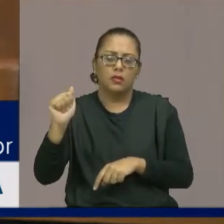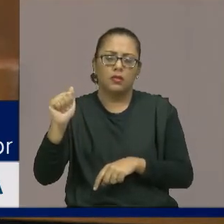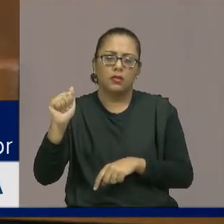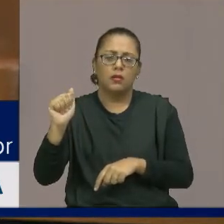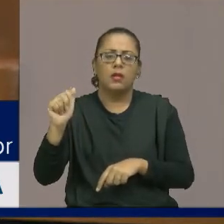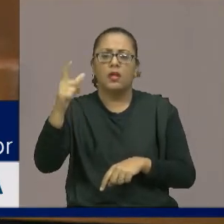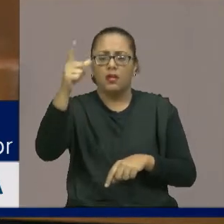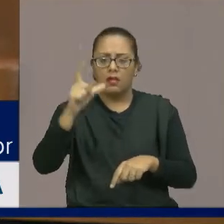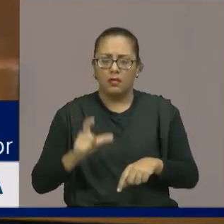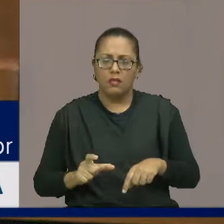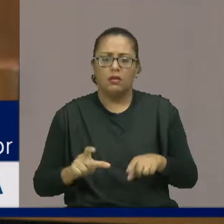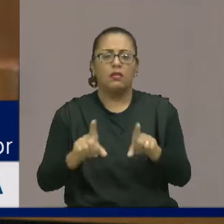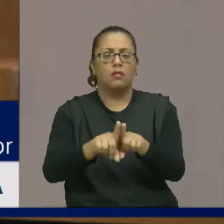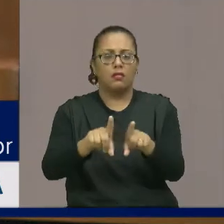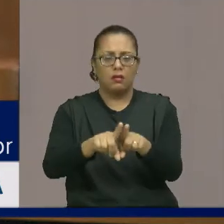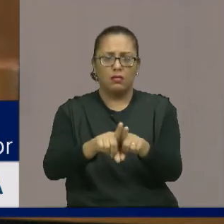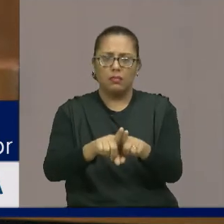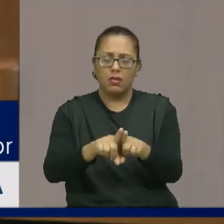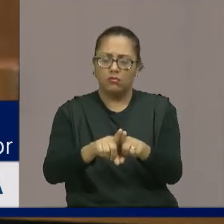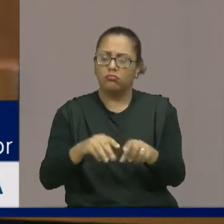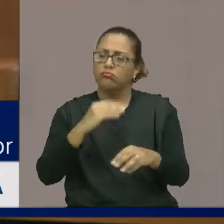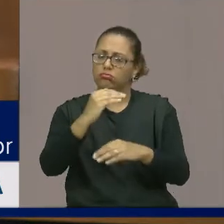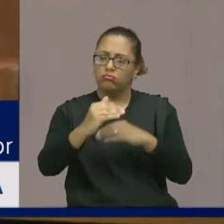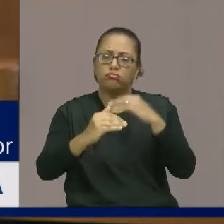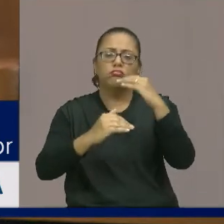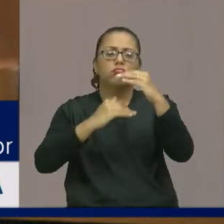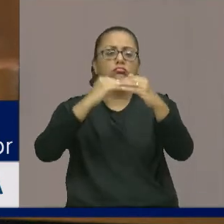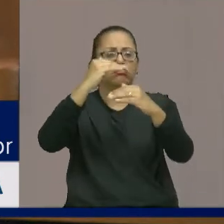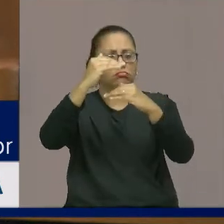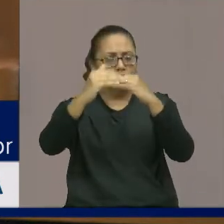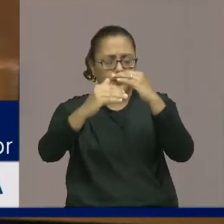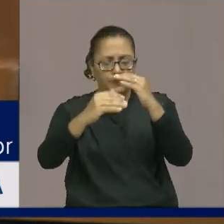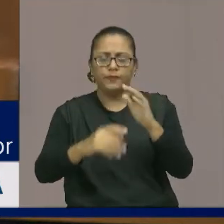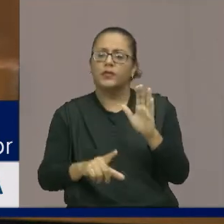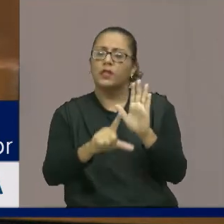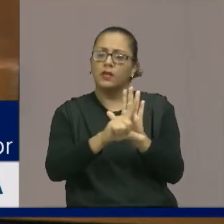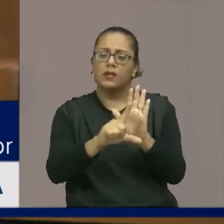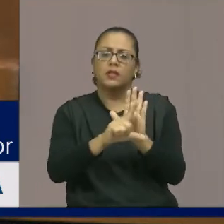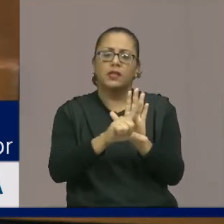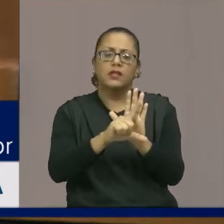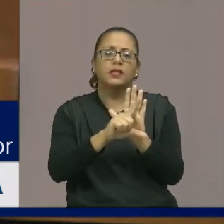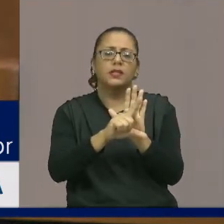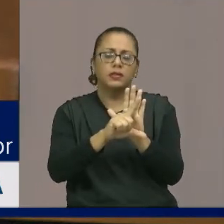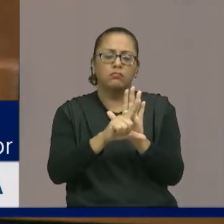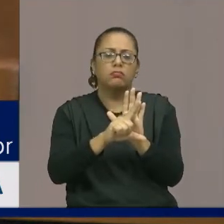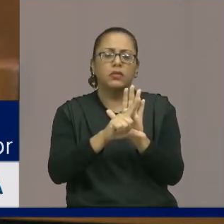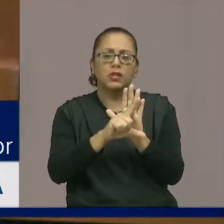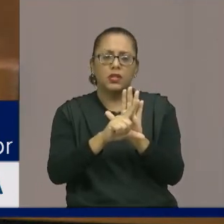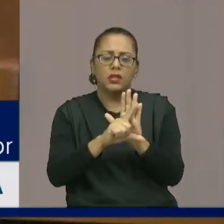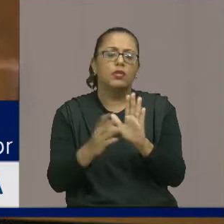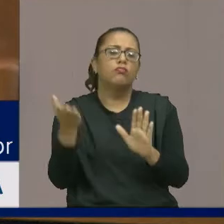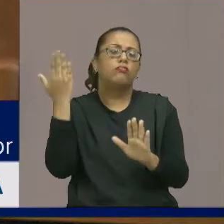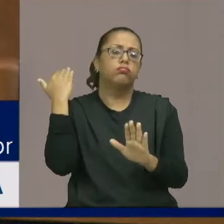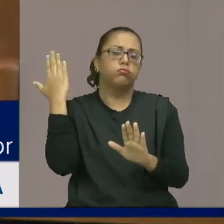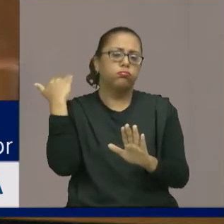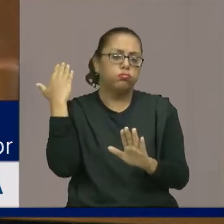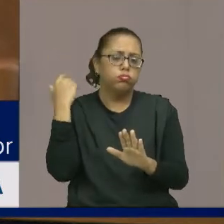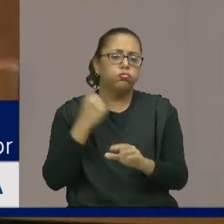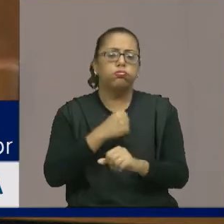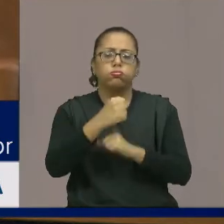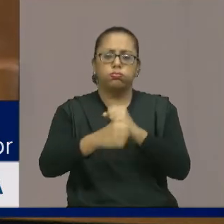vários programas se desenvolvendo há muito tempo, com base nas legislações que foram criadas há décadas, ao longo do tempo